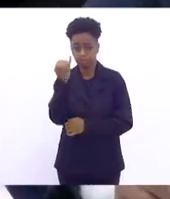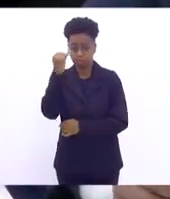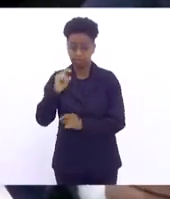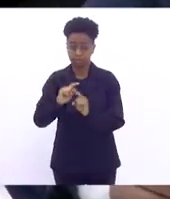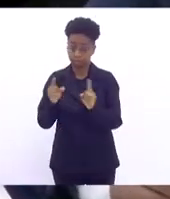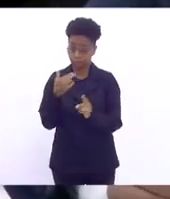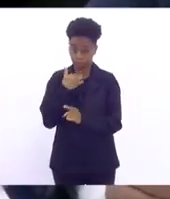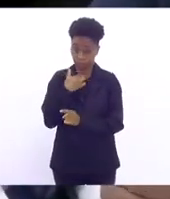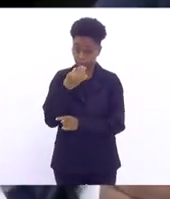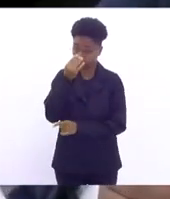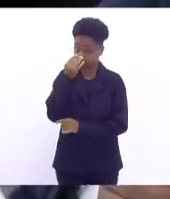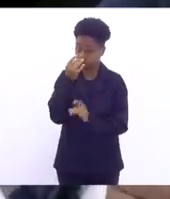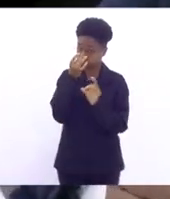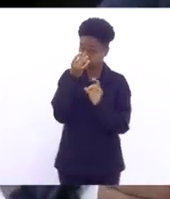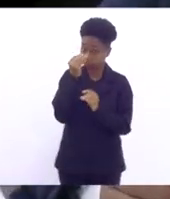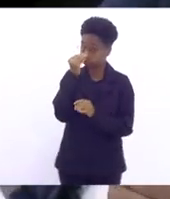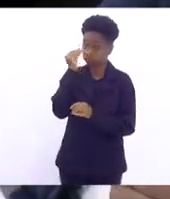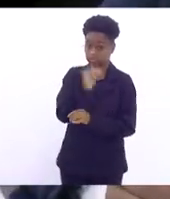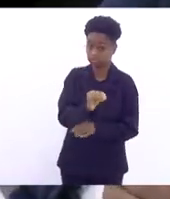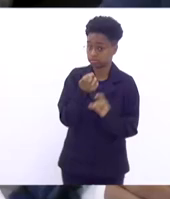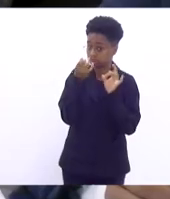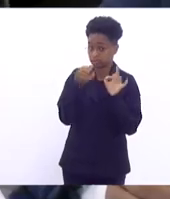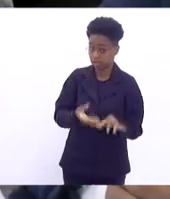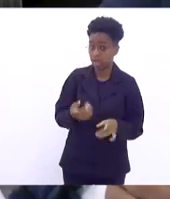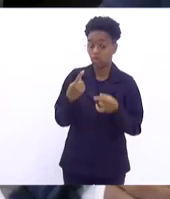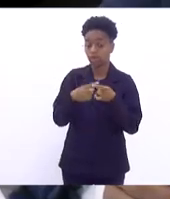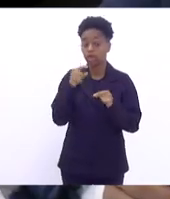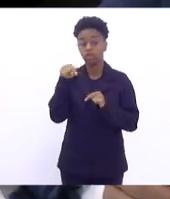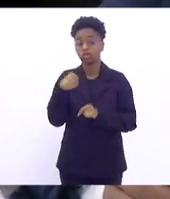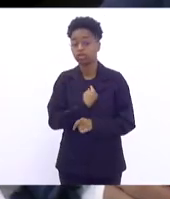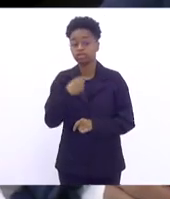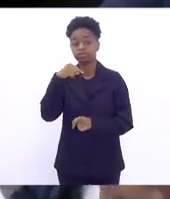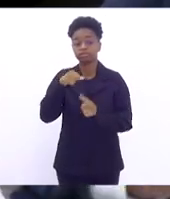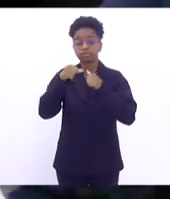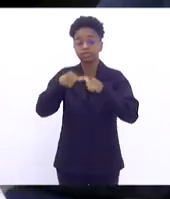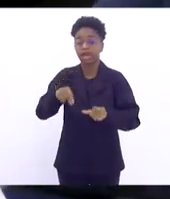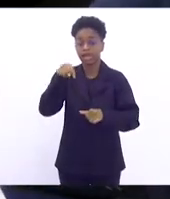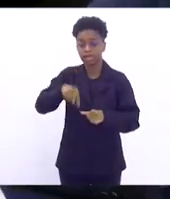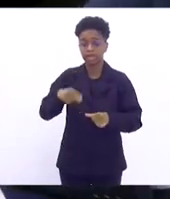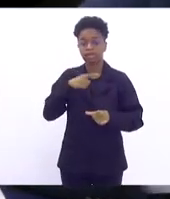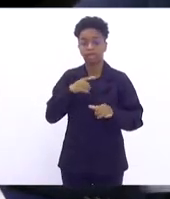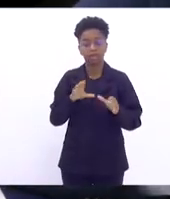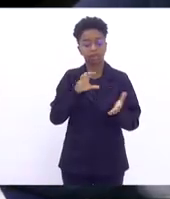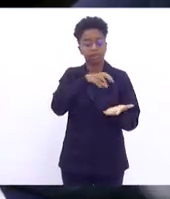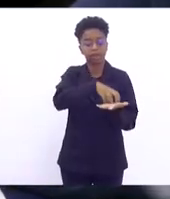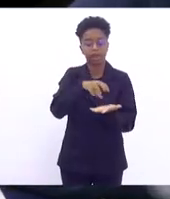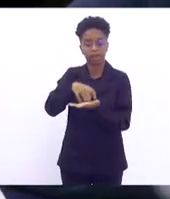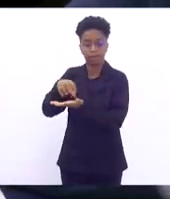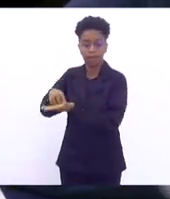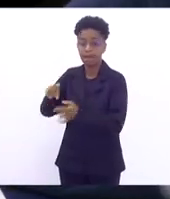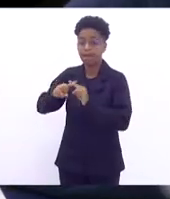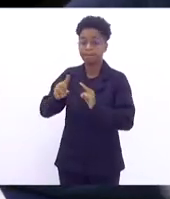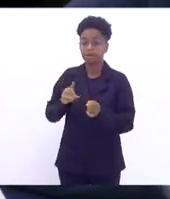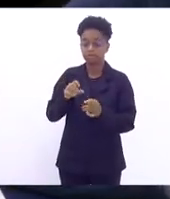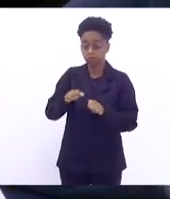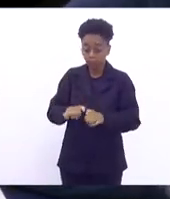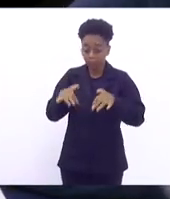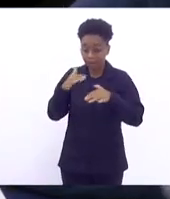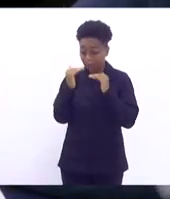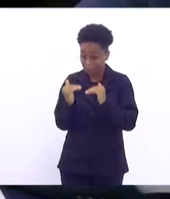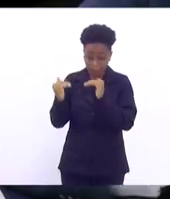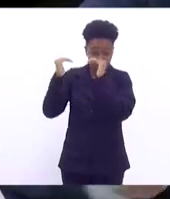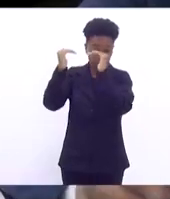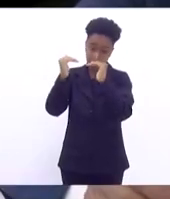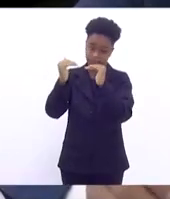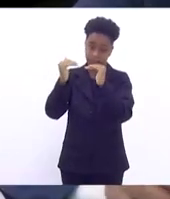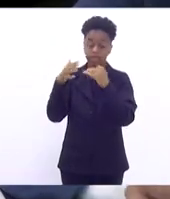de ignorar como colocou muito bem o Deputado Luiz Paulo que a gente está numa casa que tem instâncias ao qual o plenário é a Instância Soberana sendo